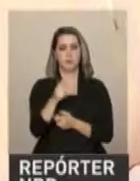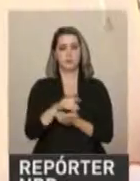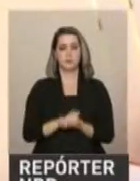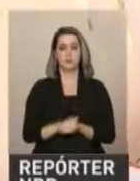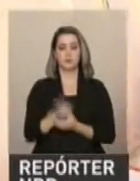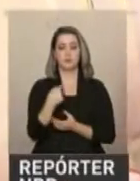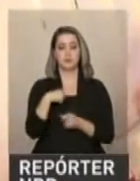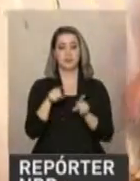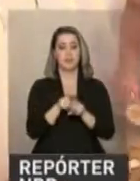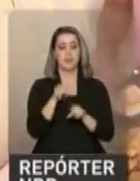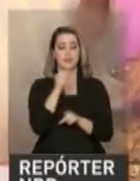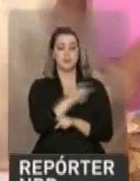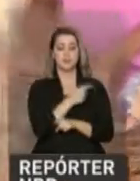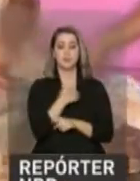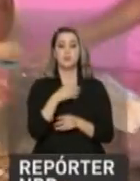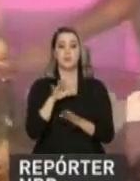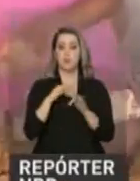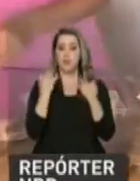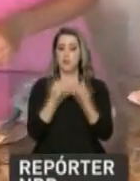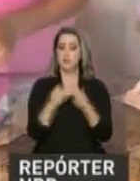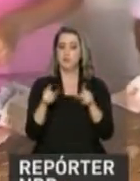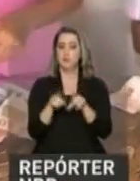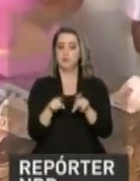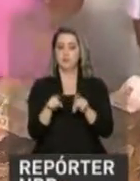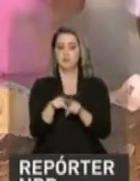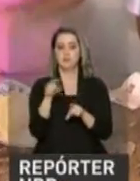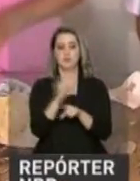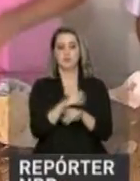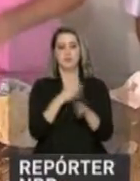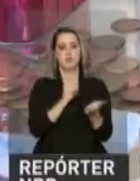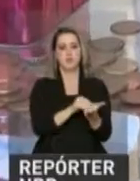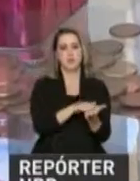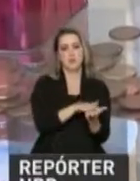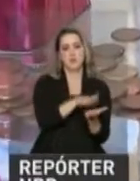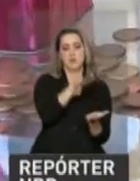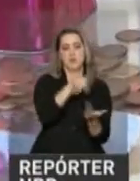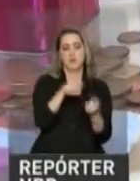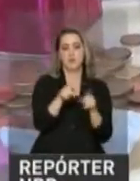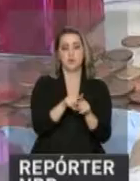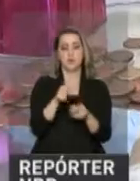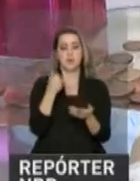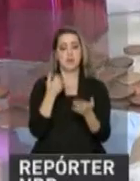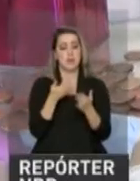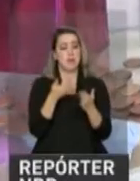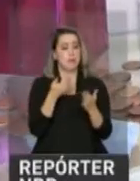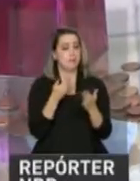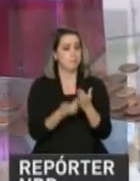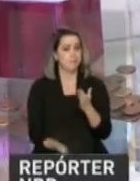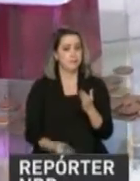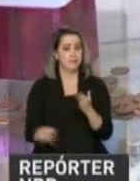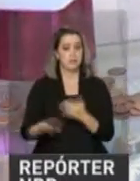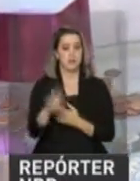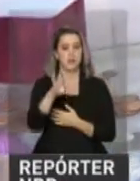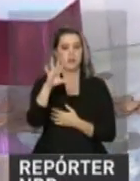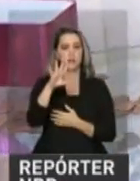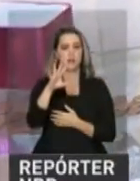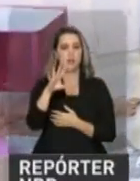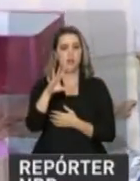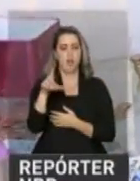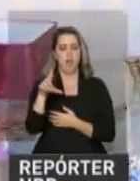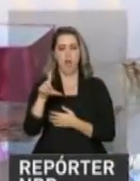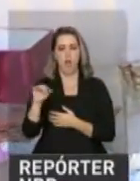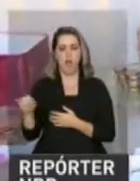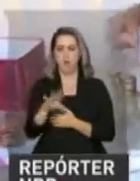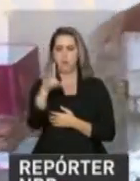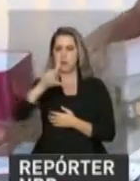E não é só a família da Helena que está optando por esse tipo de investimento. Com a queda da inflação e a redução da taxa básica de juros, hoje